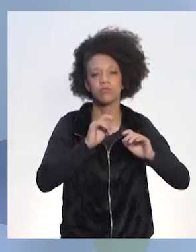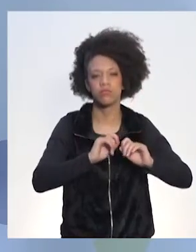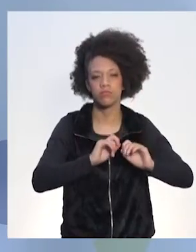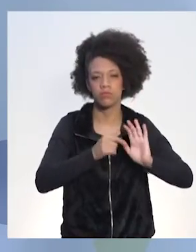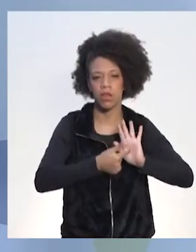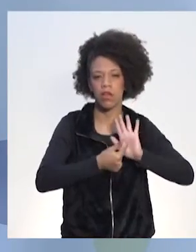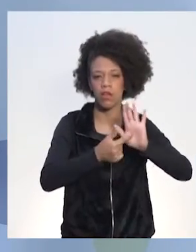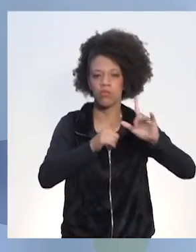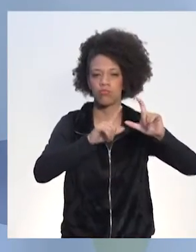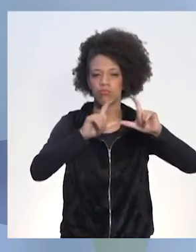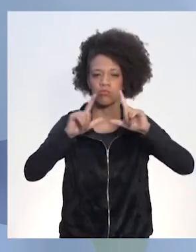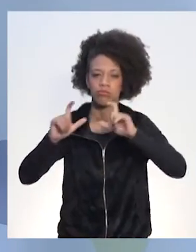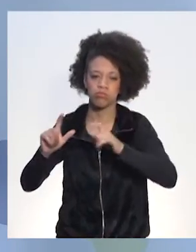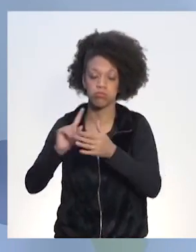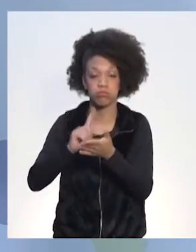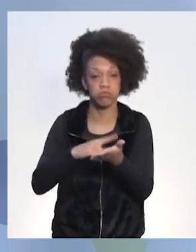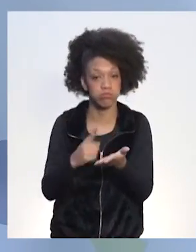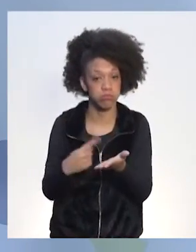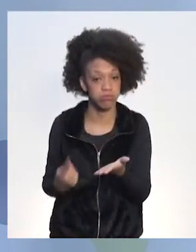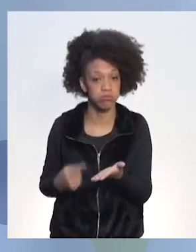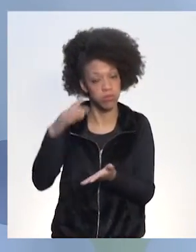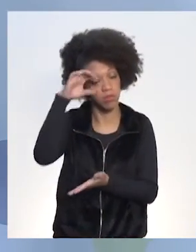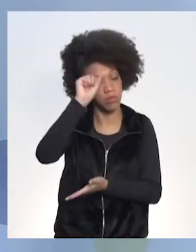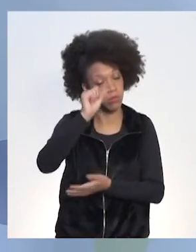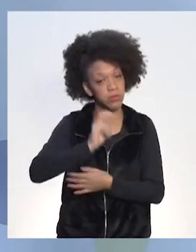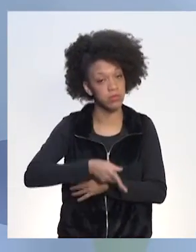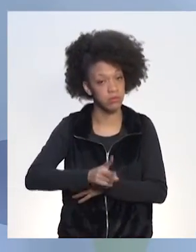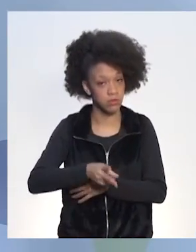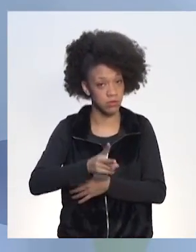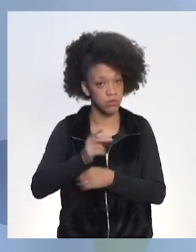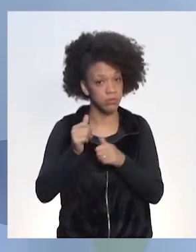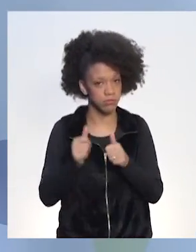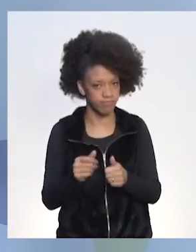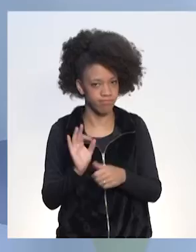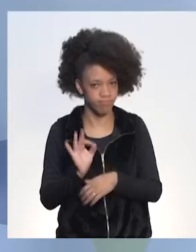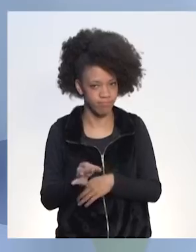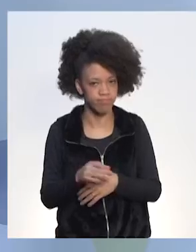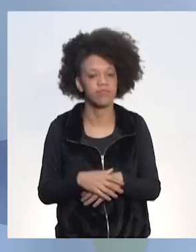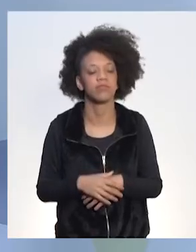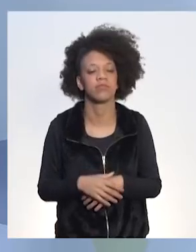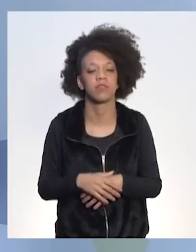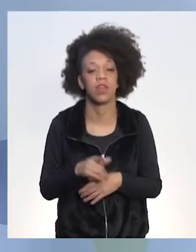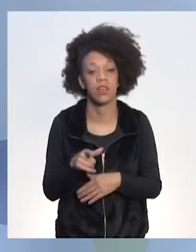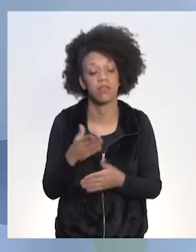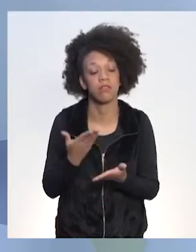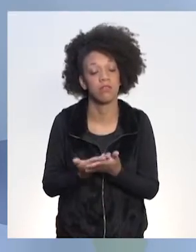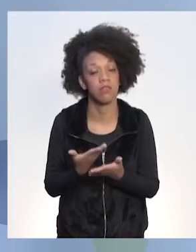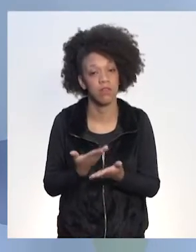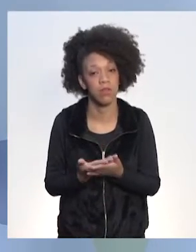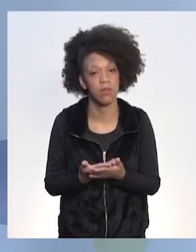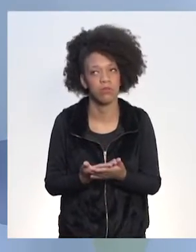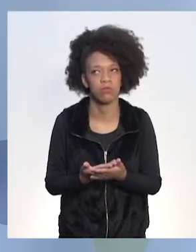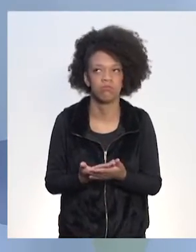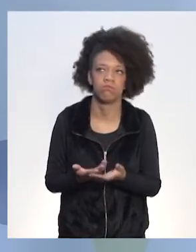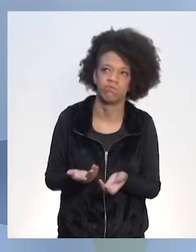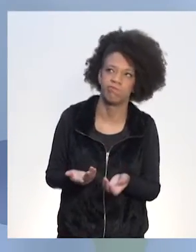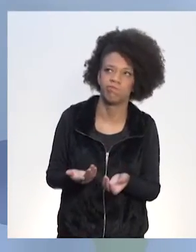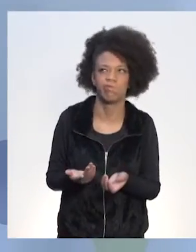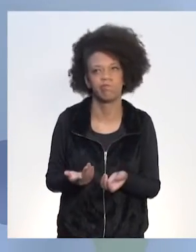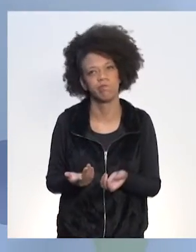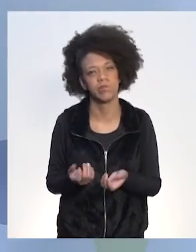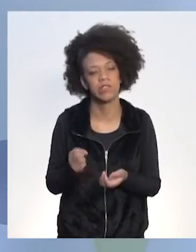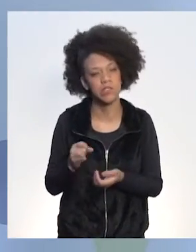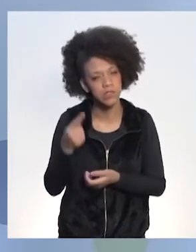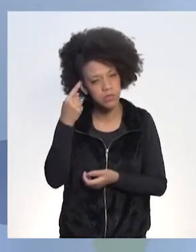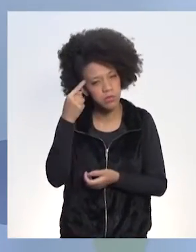são retiradas do caderno Aprender Sempre, correto? Essas aulas não tem assim se a gente for parar